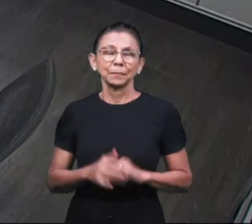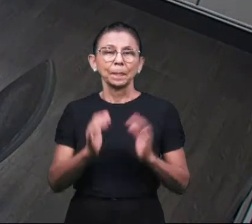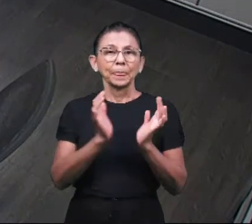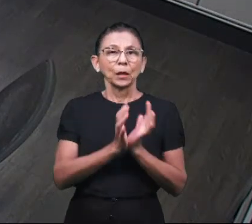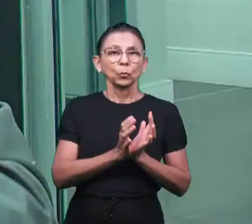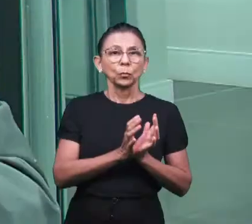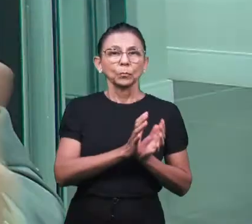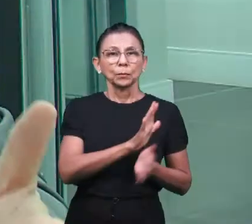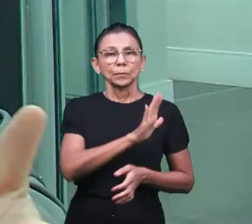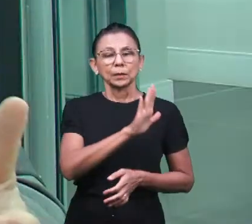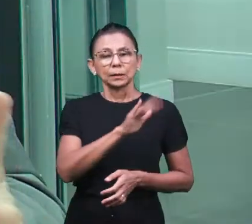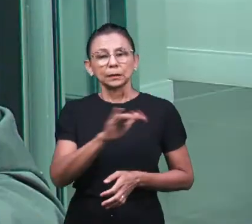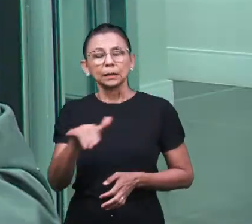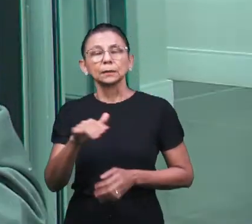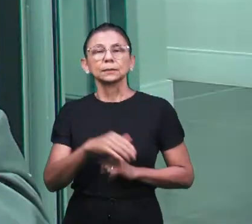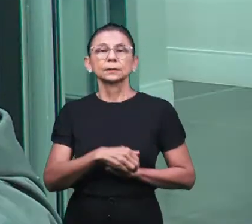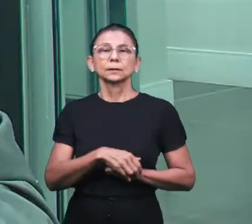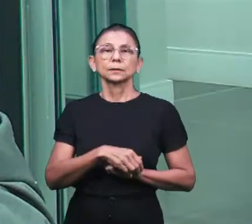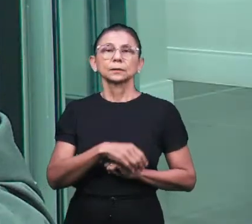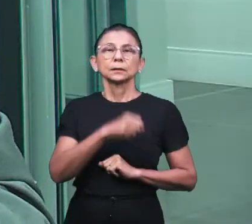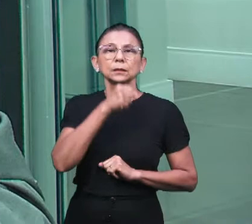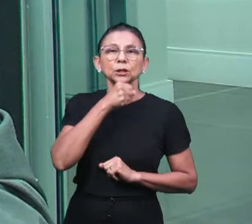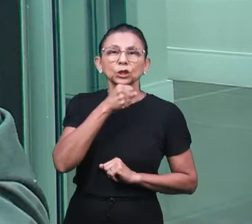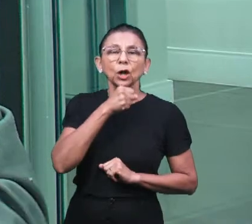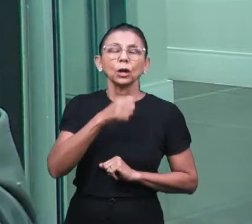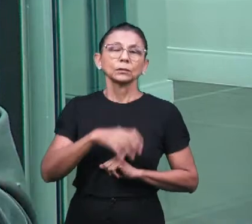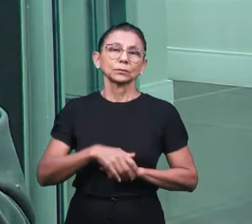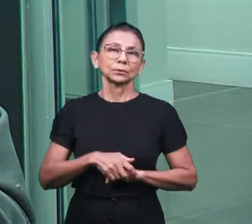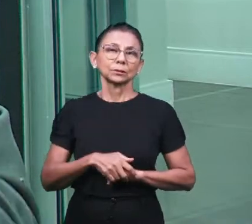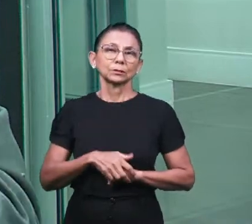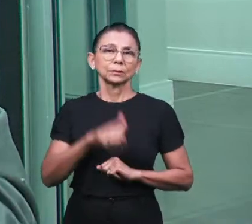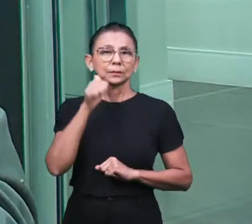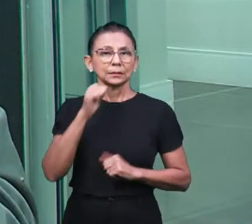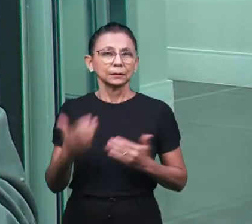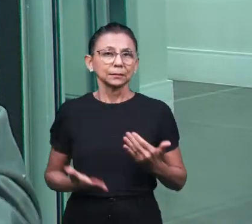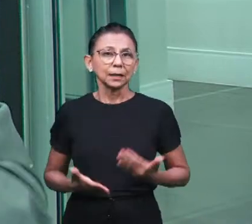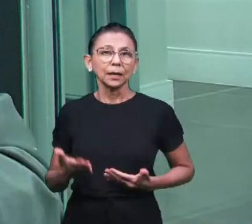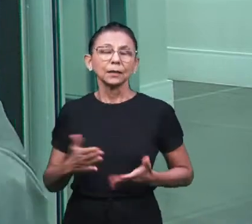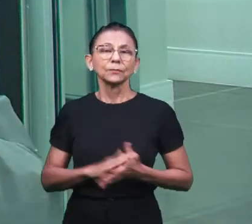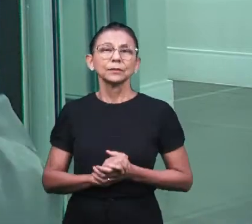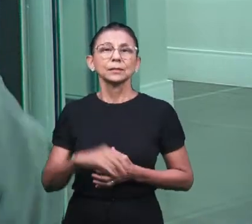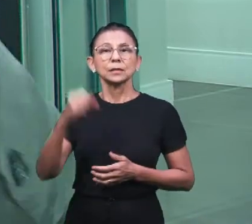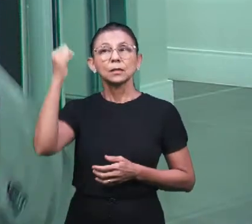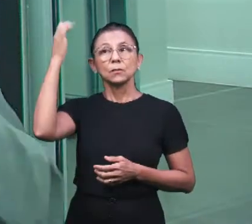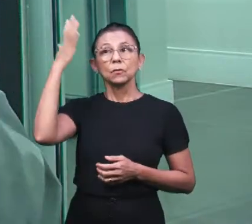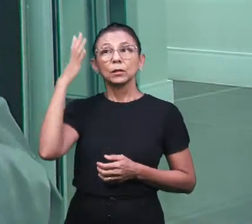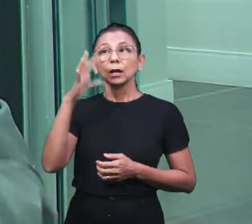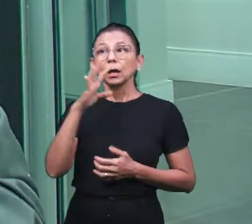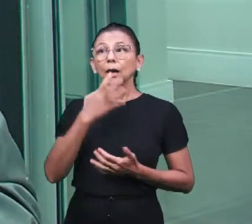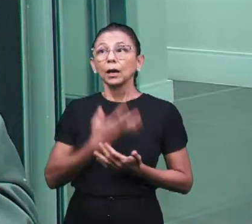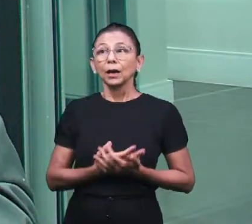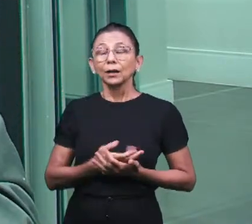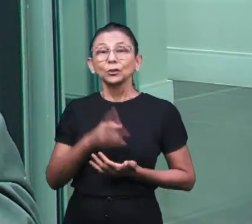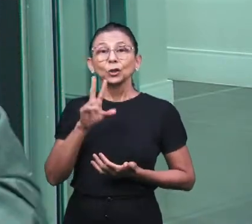senhoras, de idosos, da igreja. Revelações notáveis que nós nunca ouvimos numa aula, né? Um